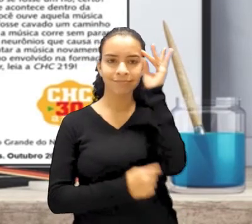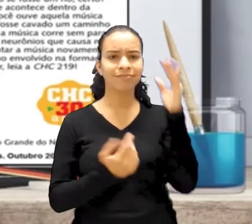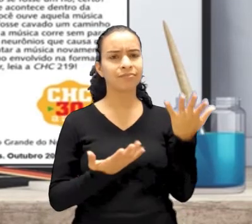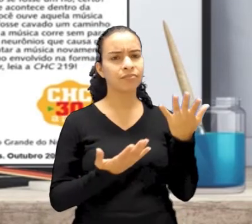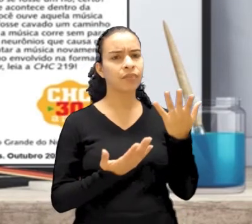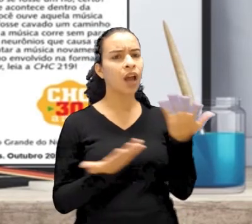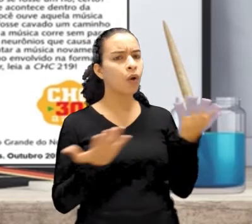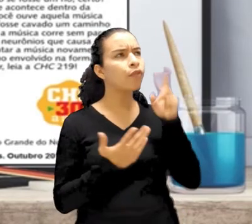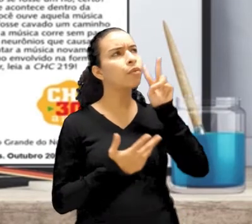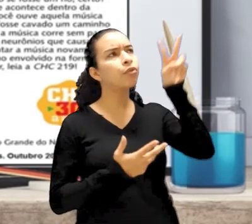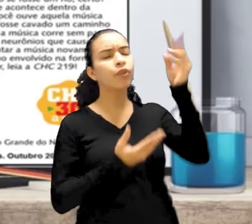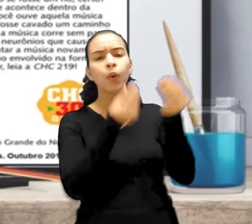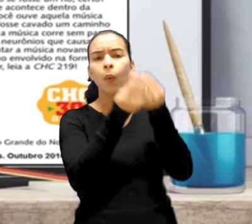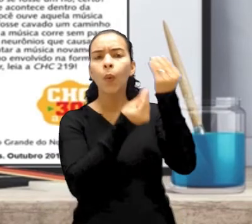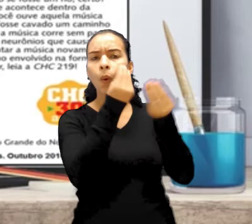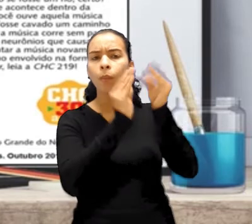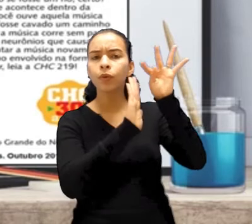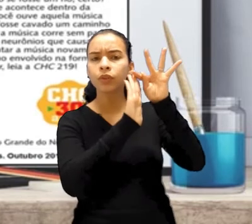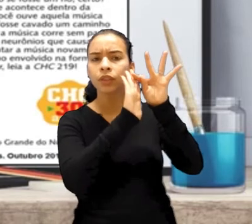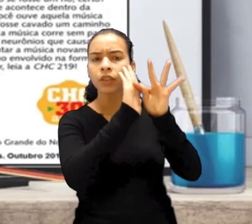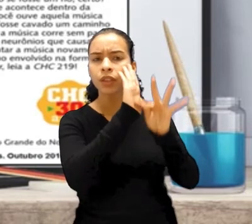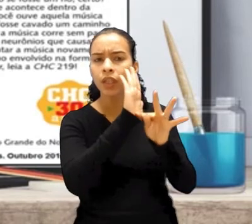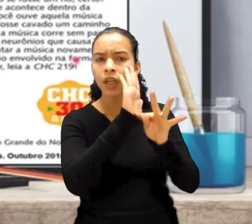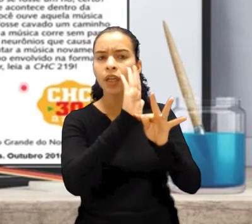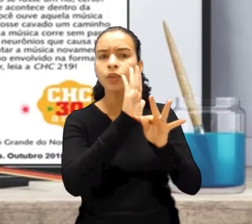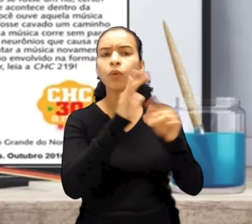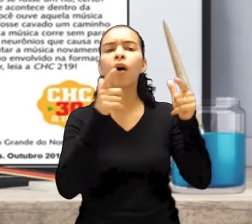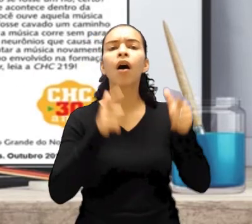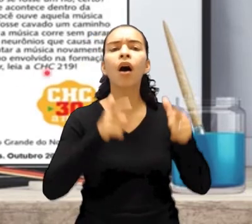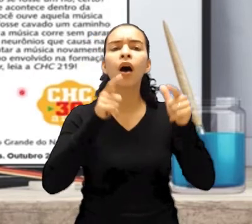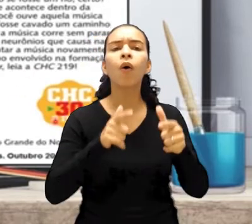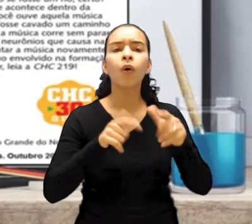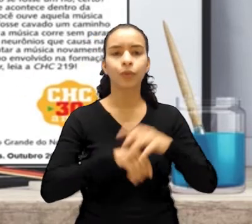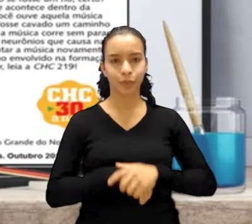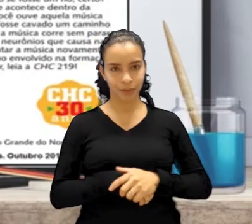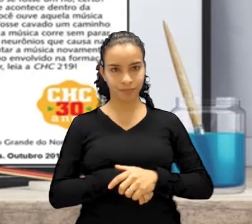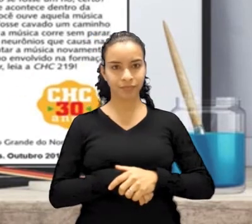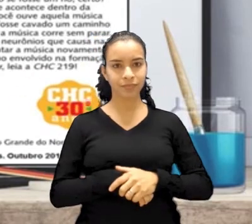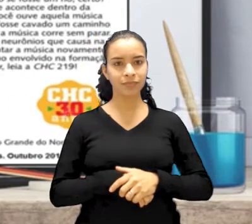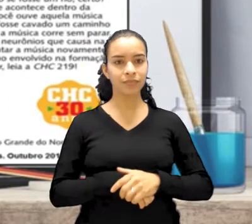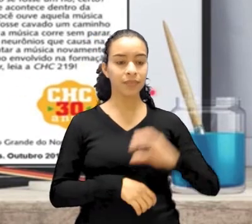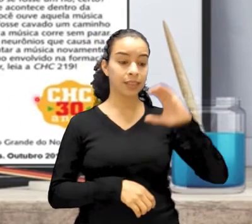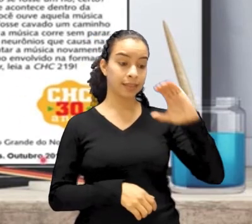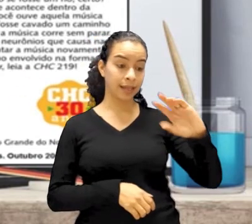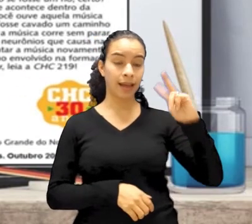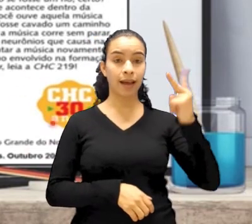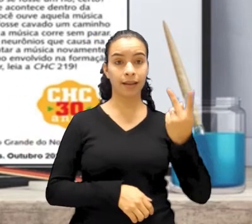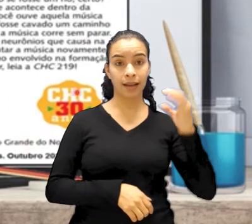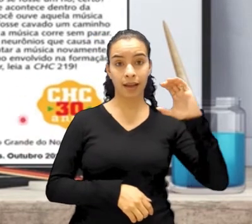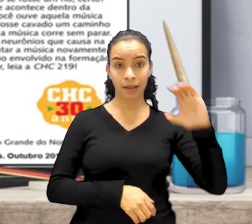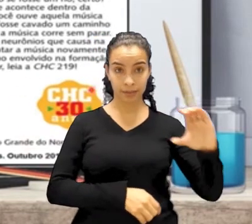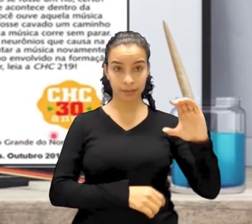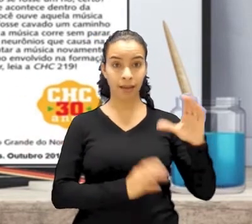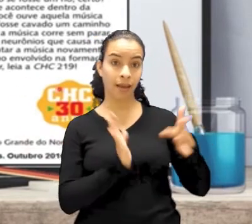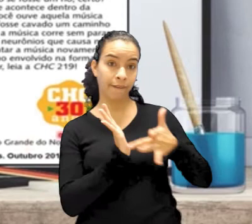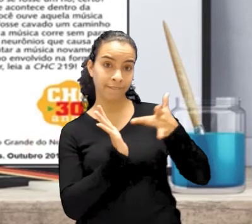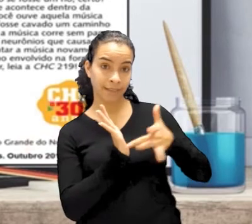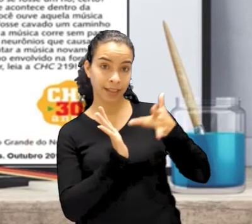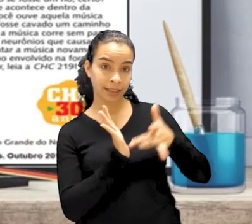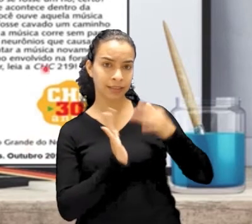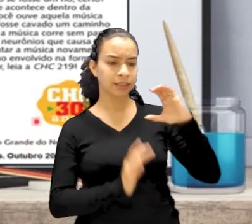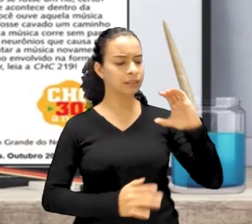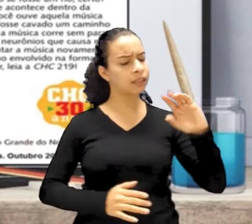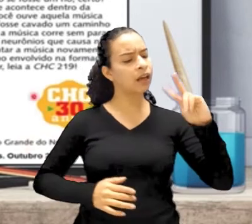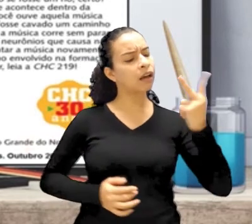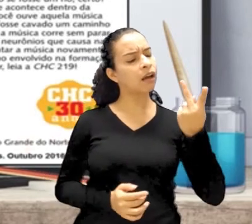desse texto. Onde que ele foi publicado? Ele foi publicado na CHC, na edição de 30